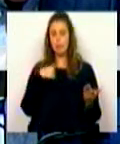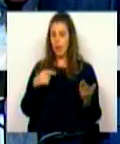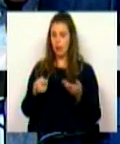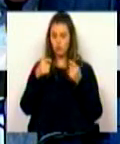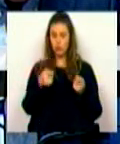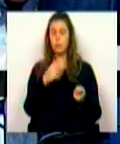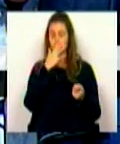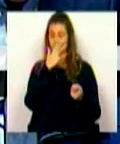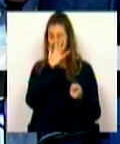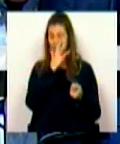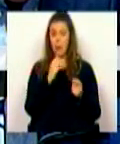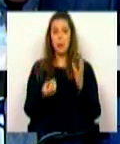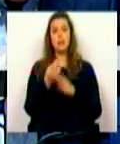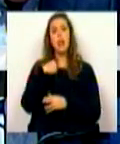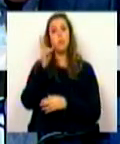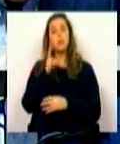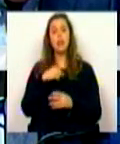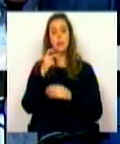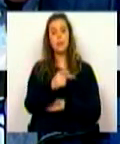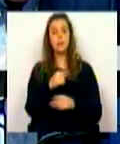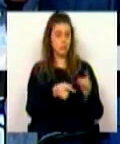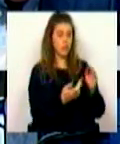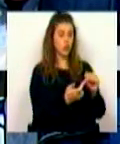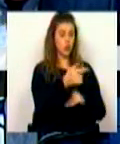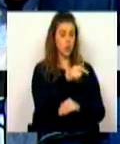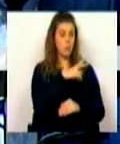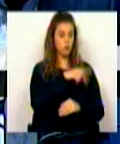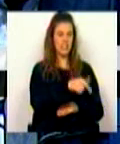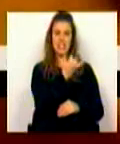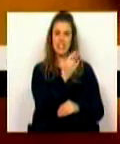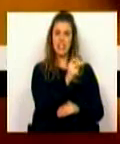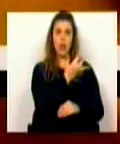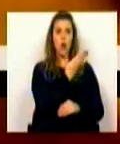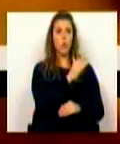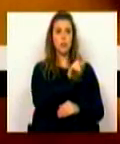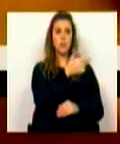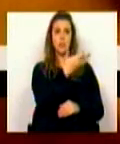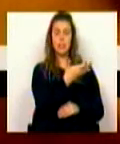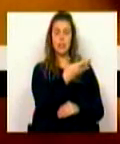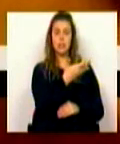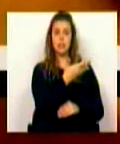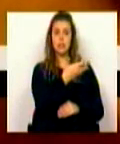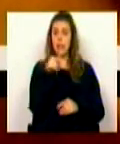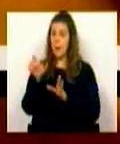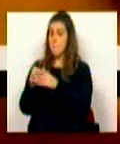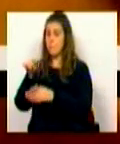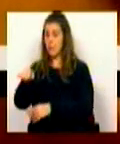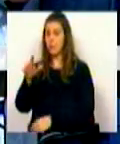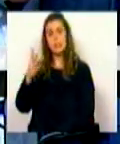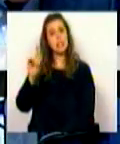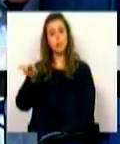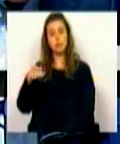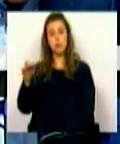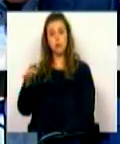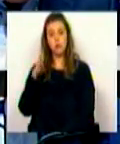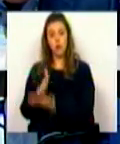a formação bruta de capital fixo, cresceu em Portugal nestes anos 11,7%, enquanto nesses países 6%,